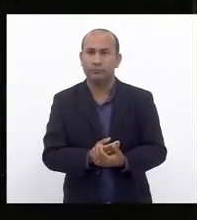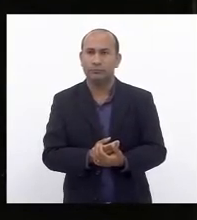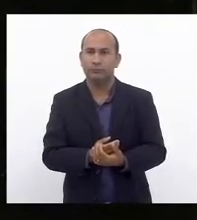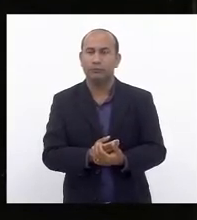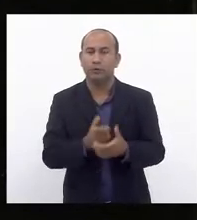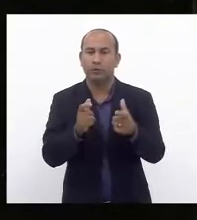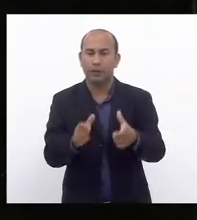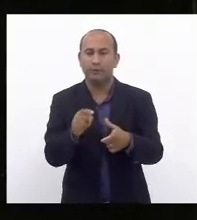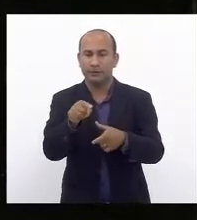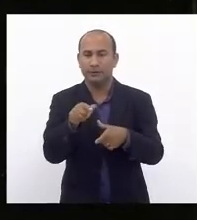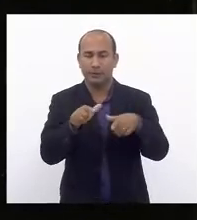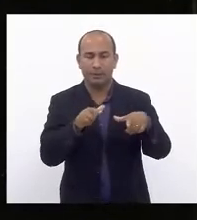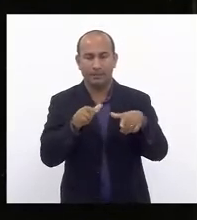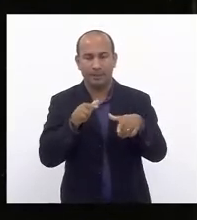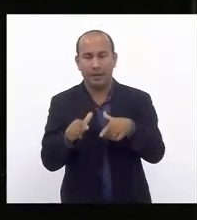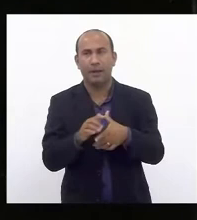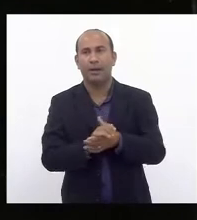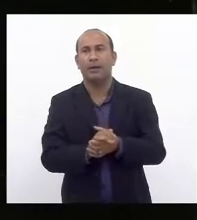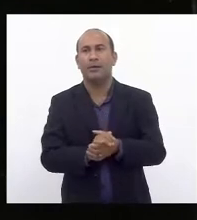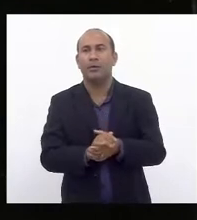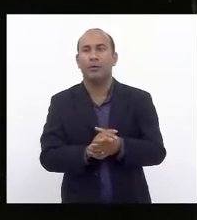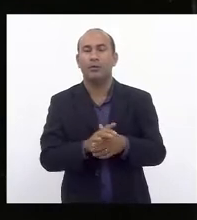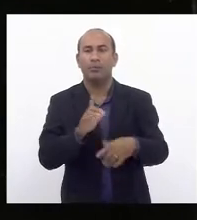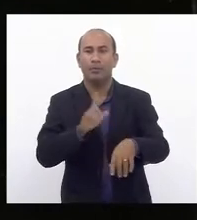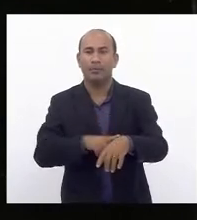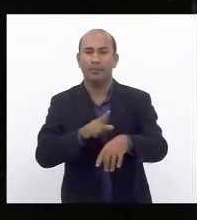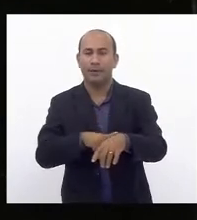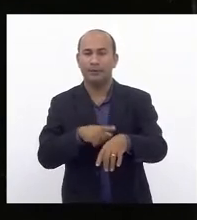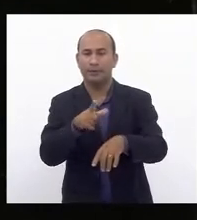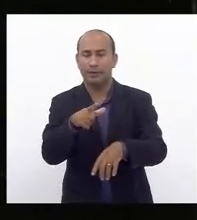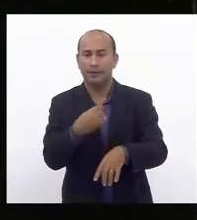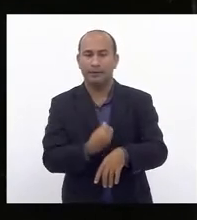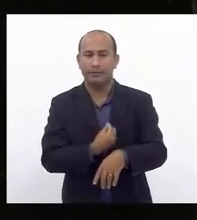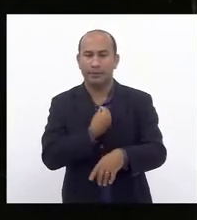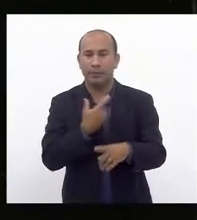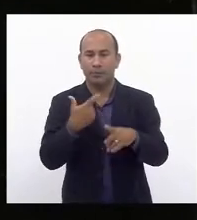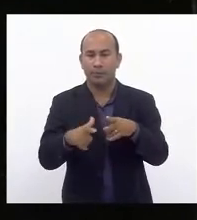na sua unidade, de ser atendido quando ele traz, né,